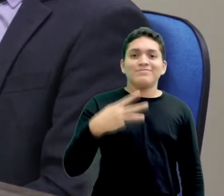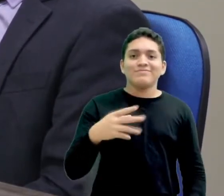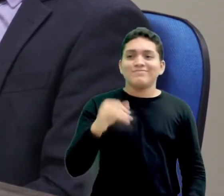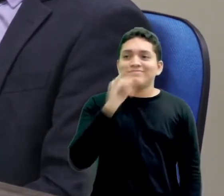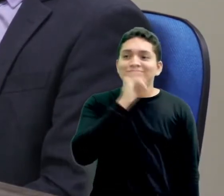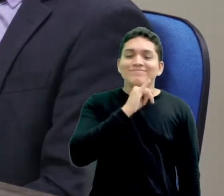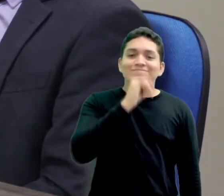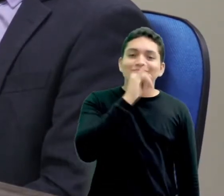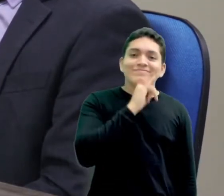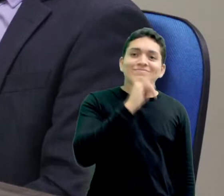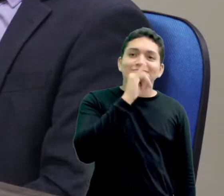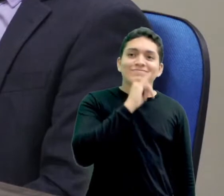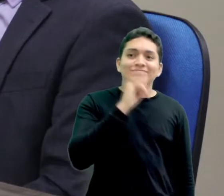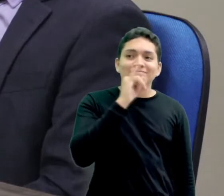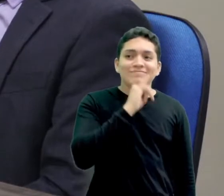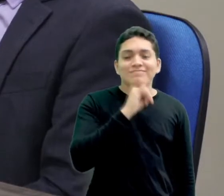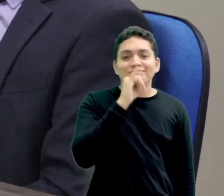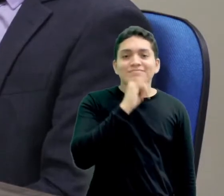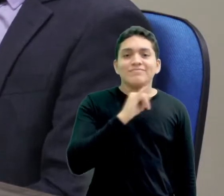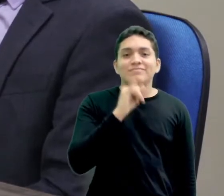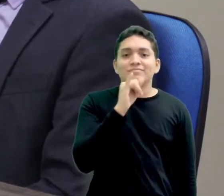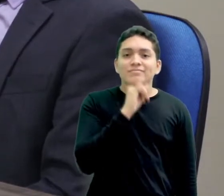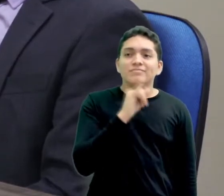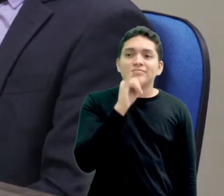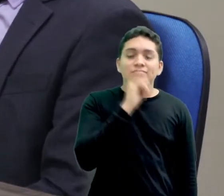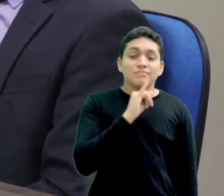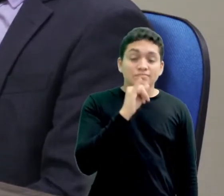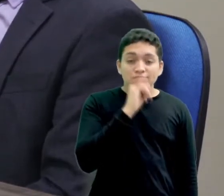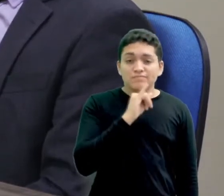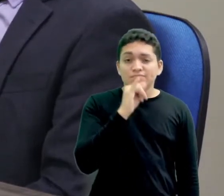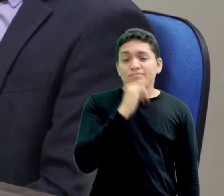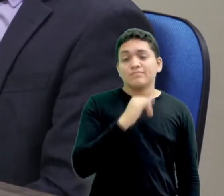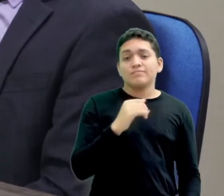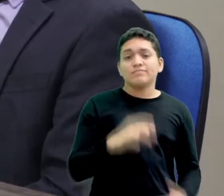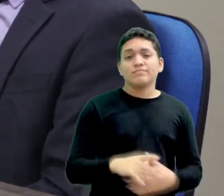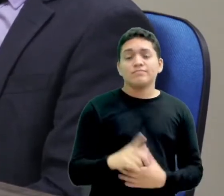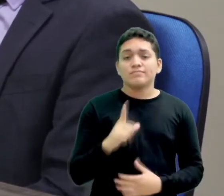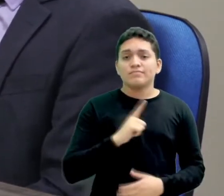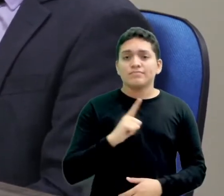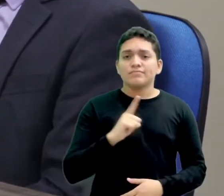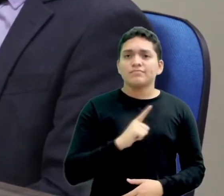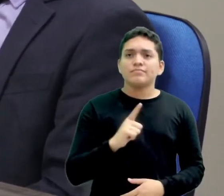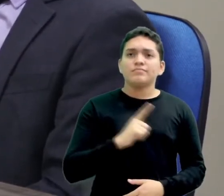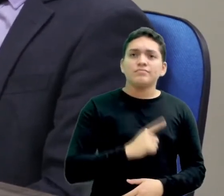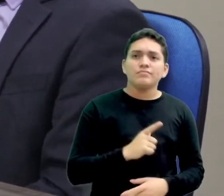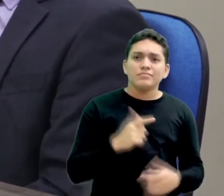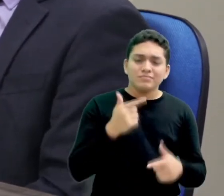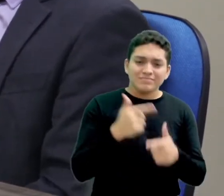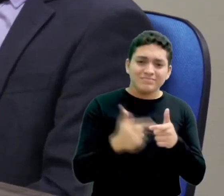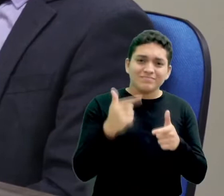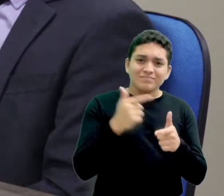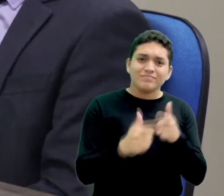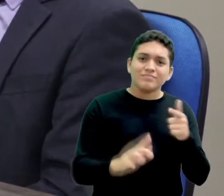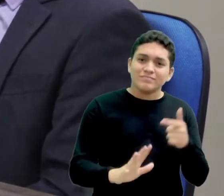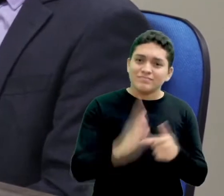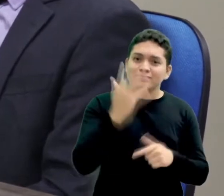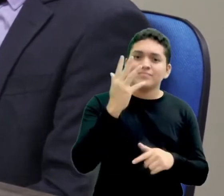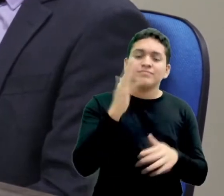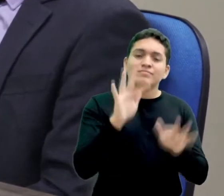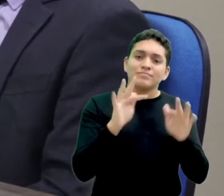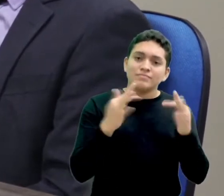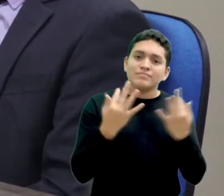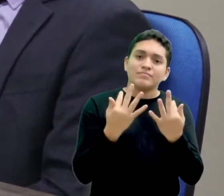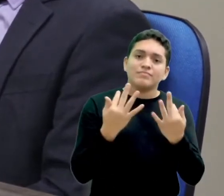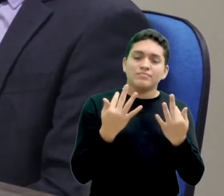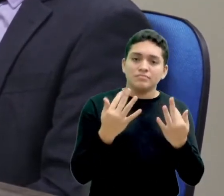de Aminon, Tamar e Absalão, né? Aqui nós temos aquele caso grave que aconteceu dentro da família de Davi,